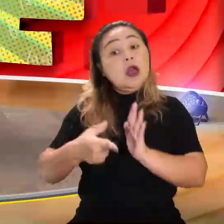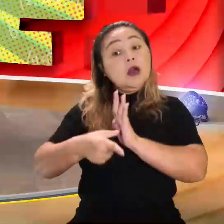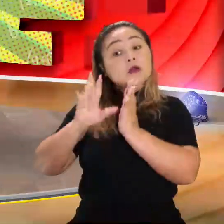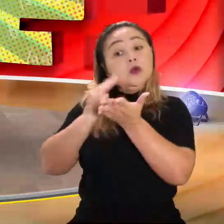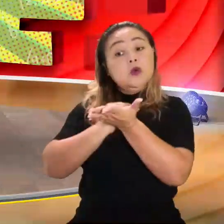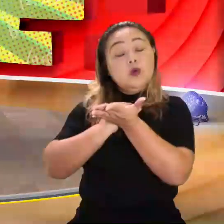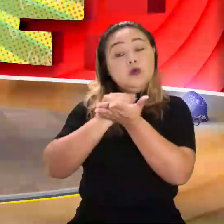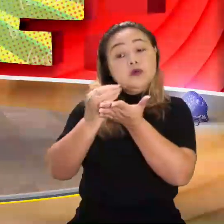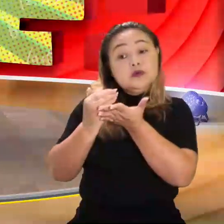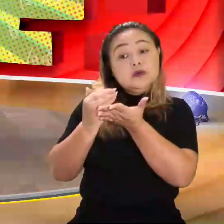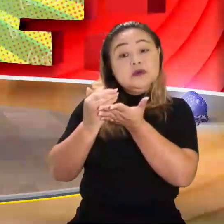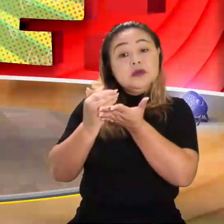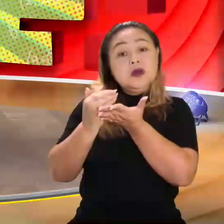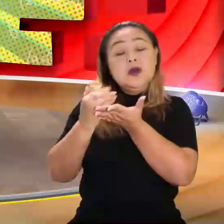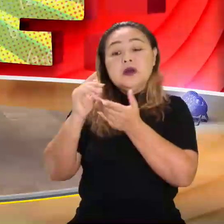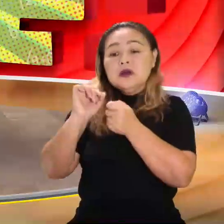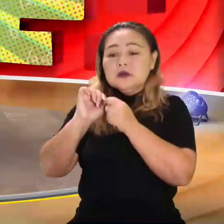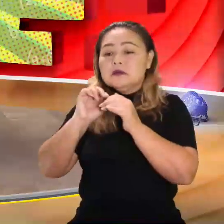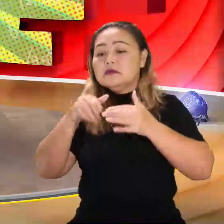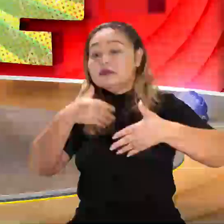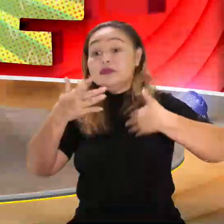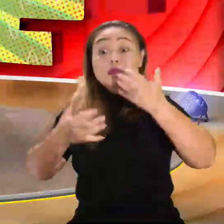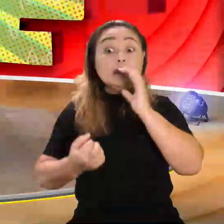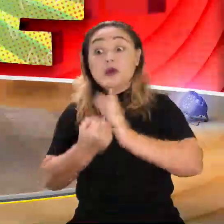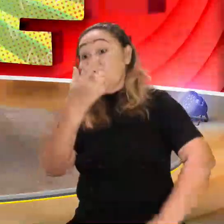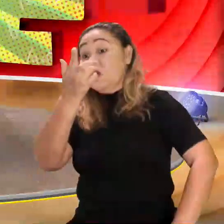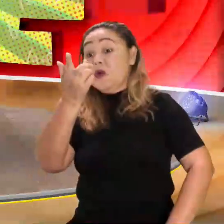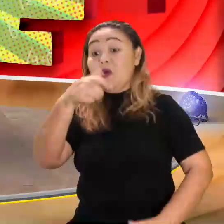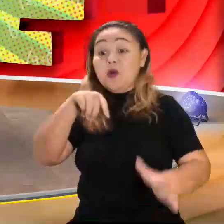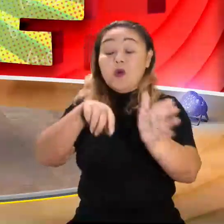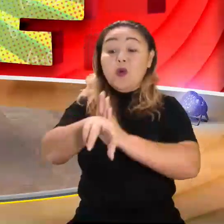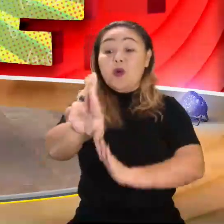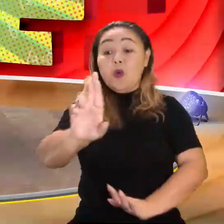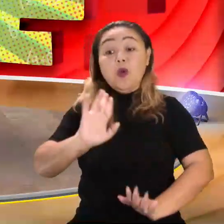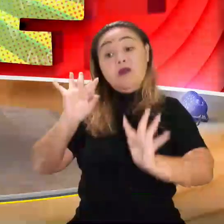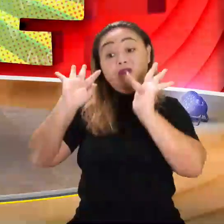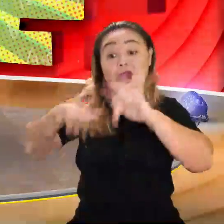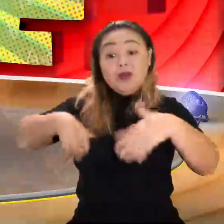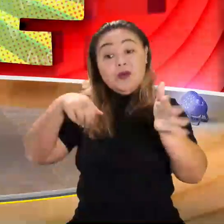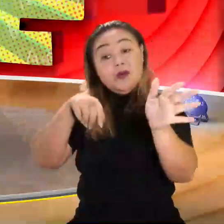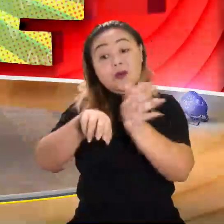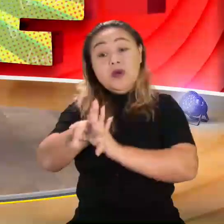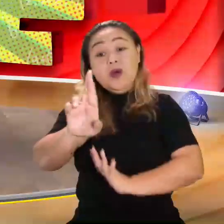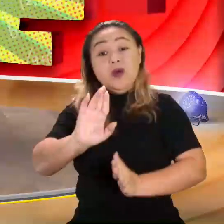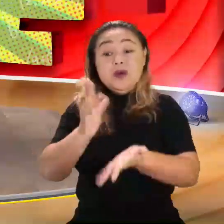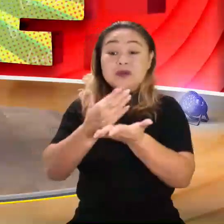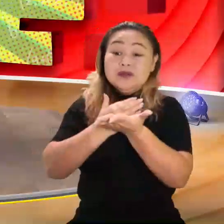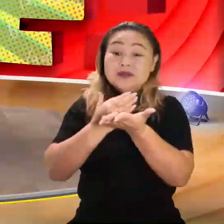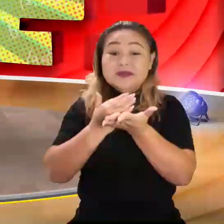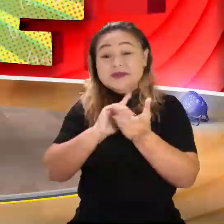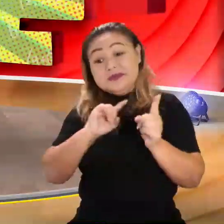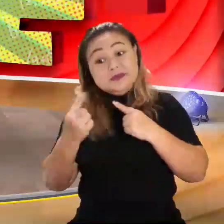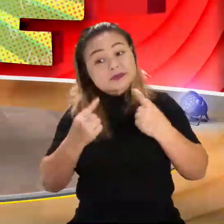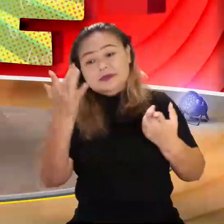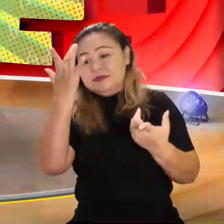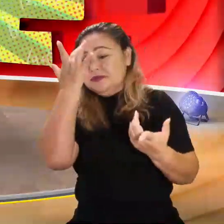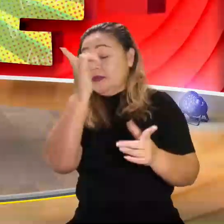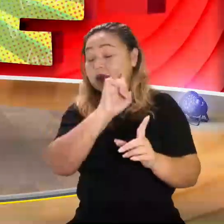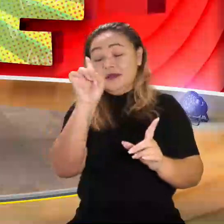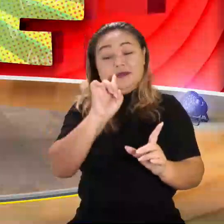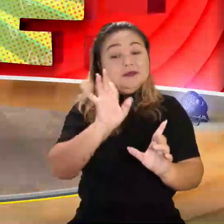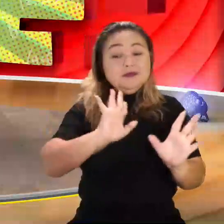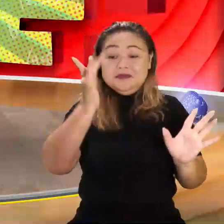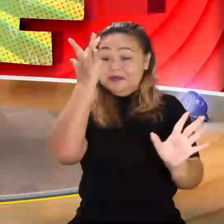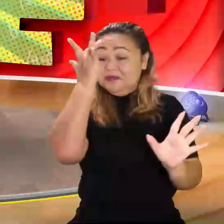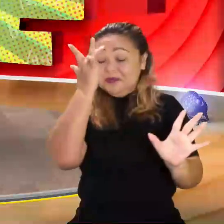com quiz, agora de repente a aula tá fluindo quiz. Ou no final, quiz. Ou no começo, ninguém sabe mais.